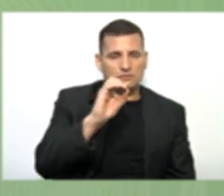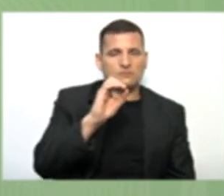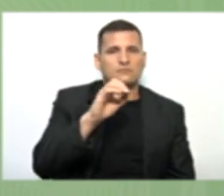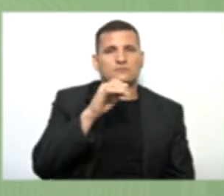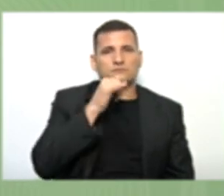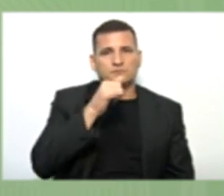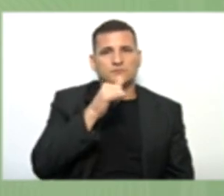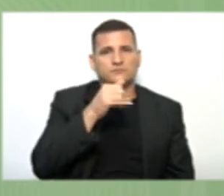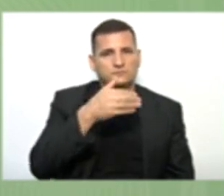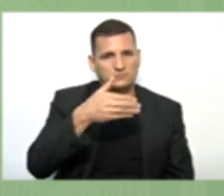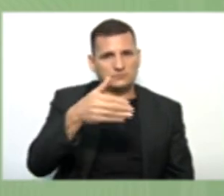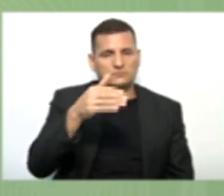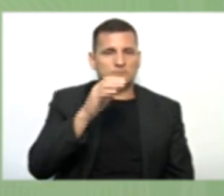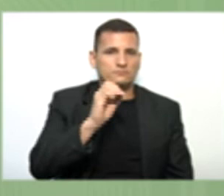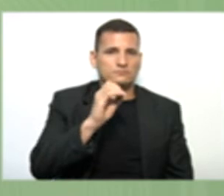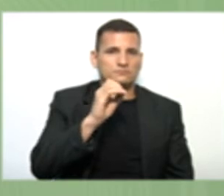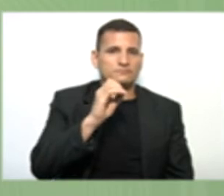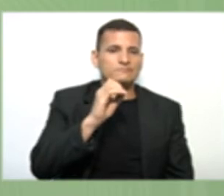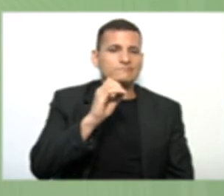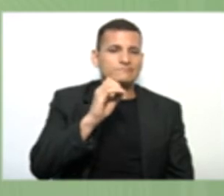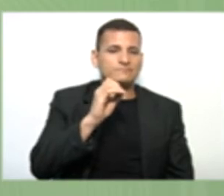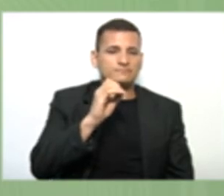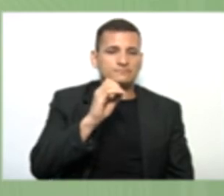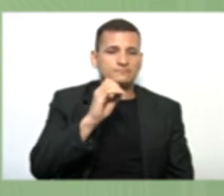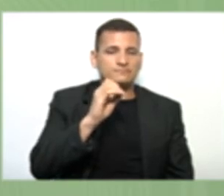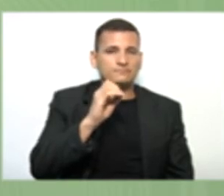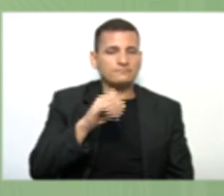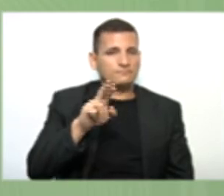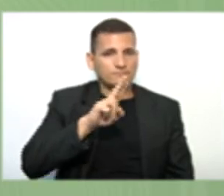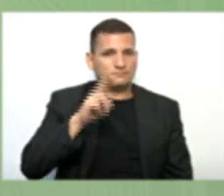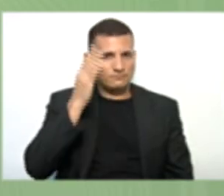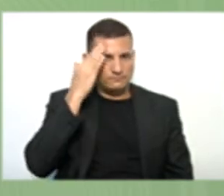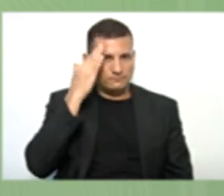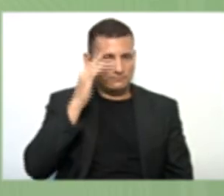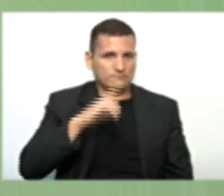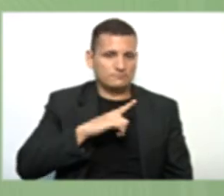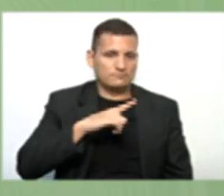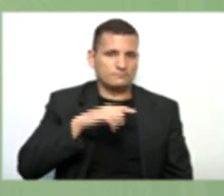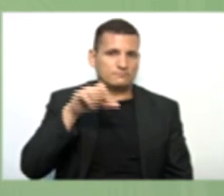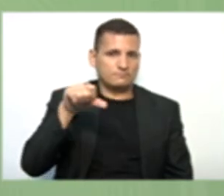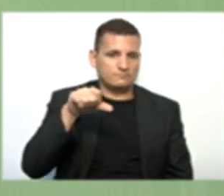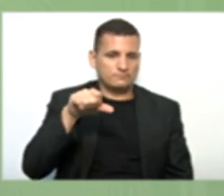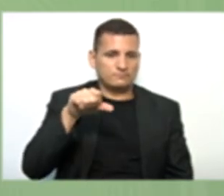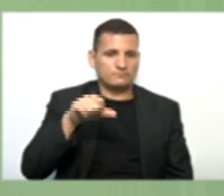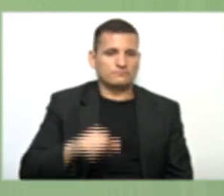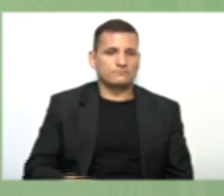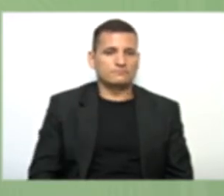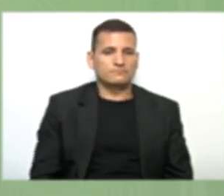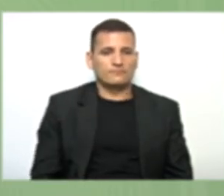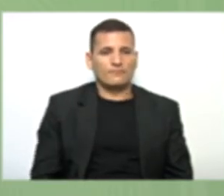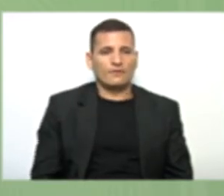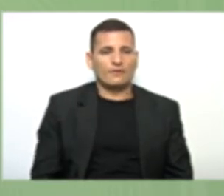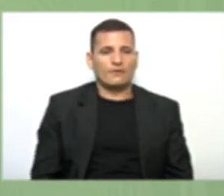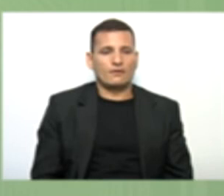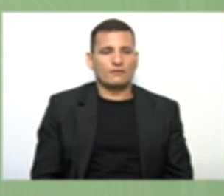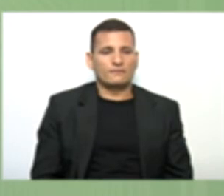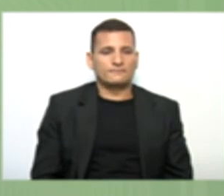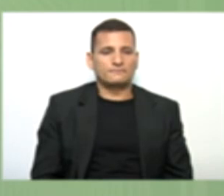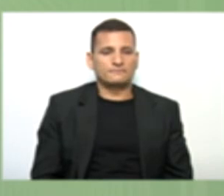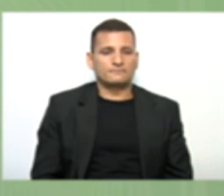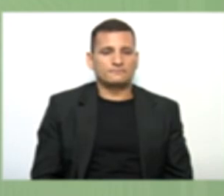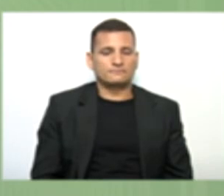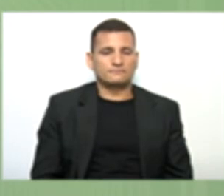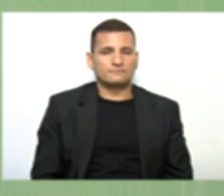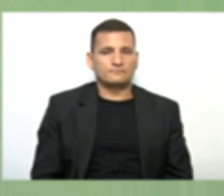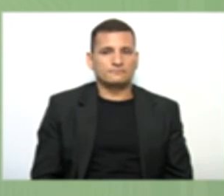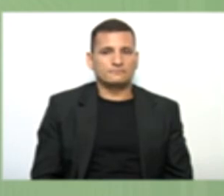primeiro item é 0. A gente pode contar assim e para o usuário saber que tem 9, tá? Mas para a gente vai ser dessa forma. A gente tem que enxergar agora as coisas como